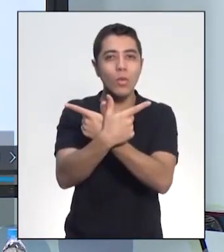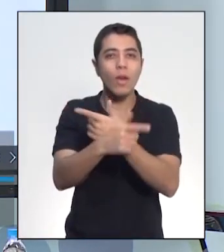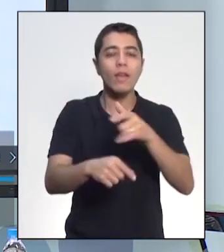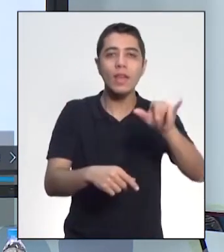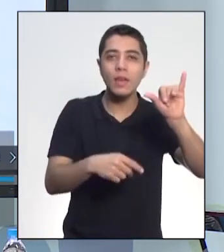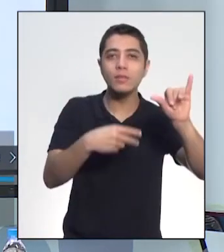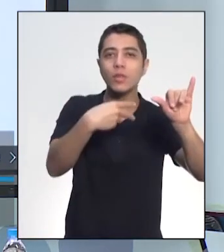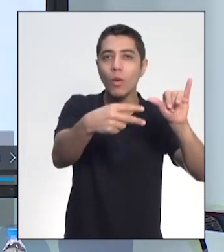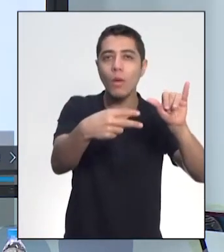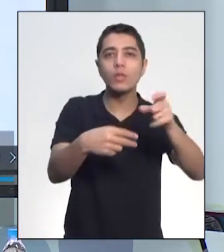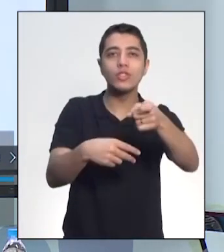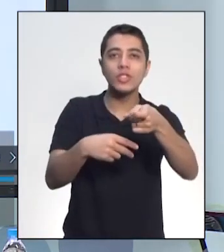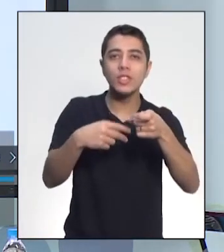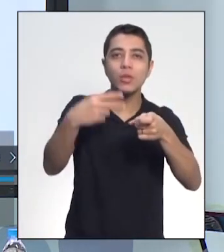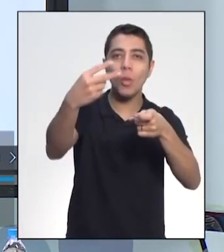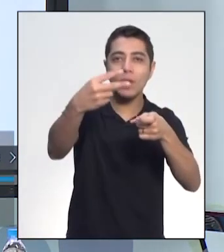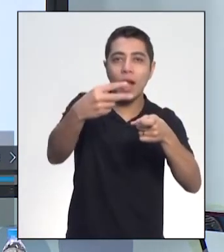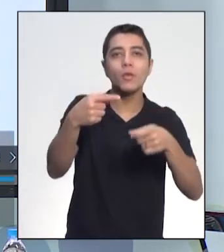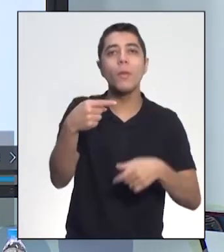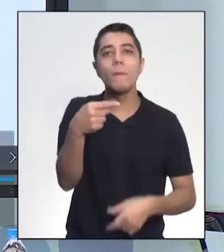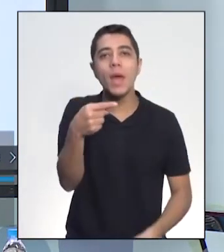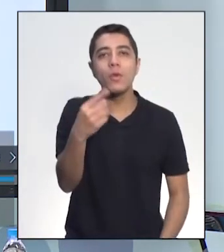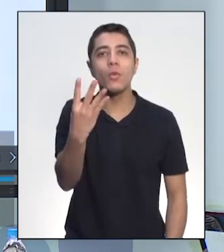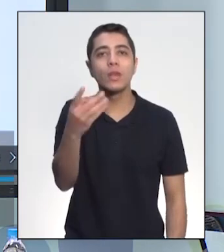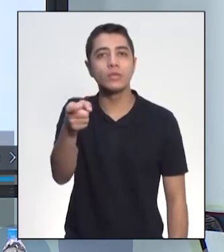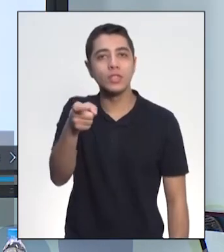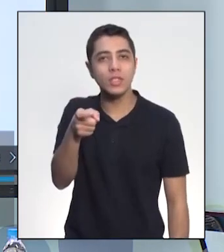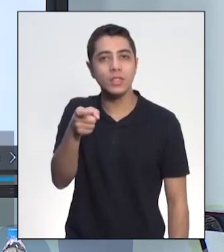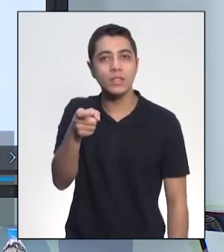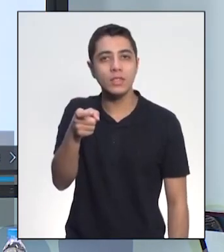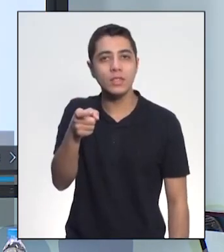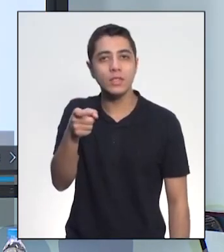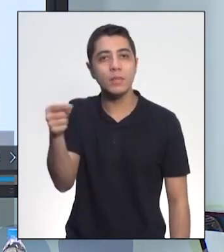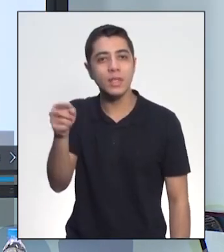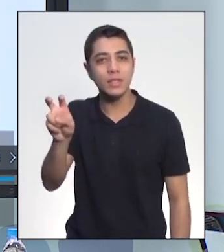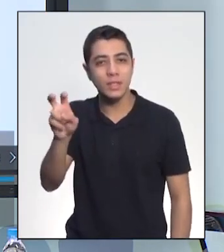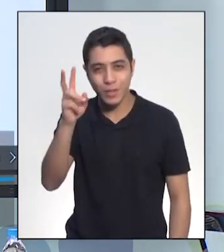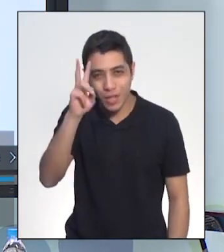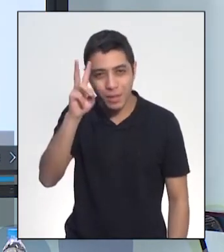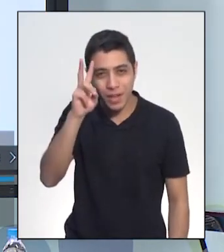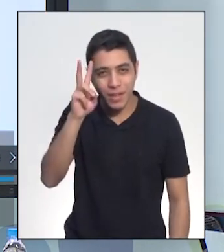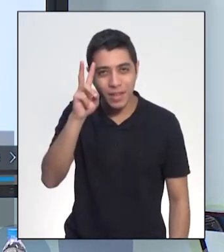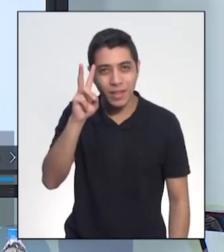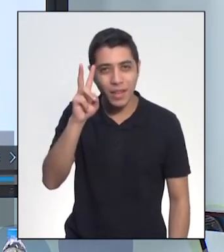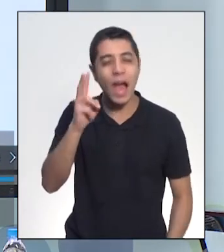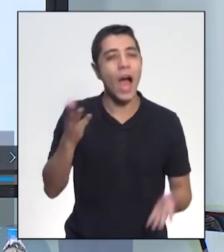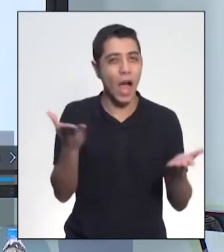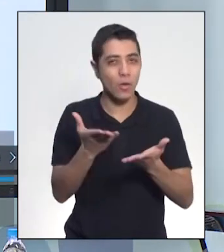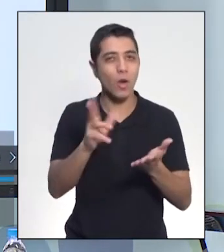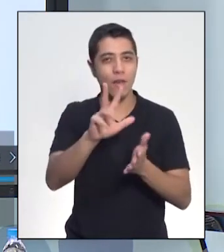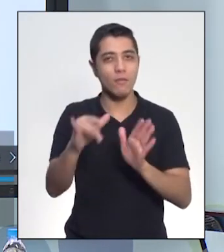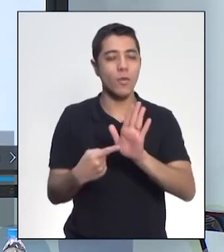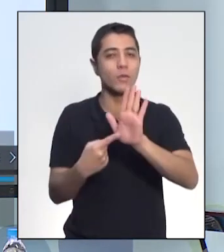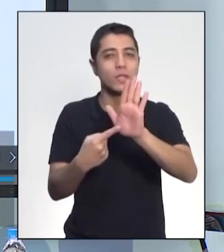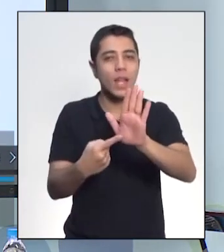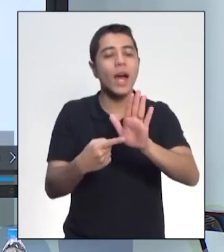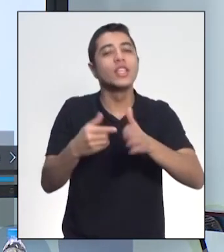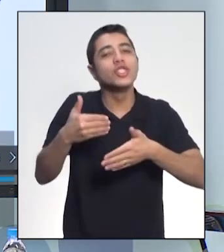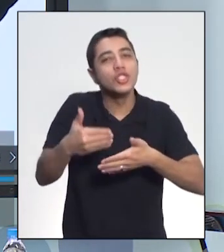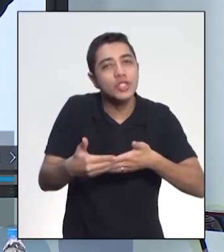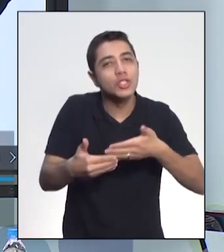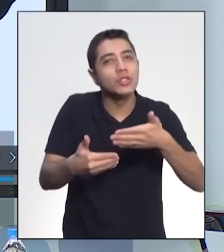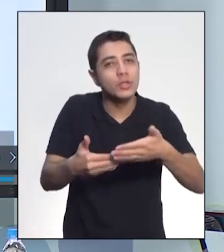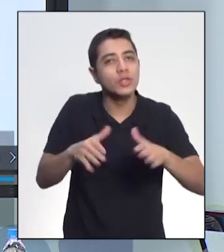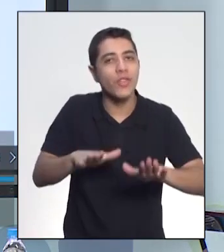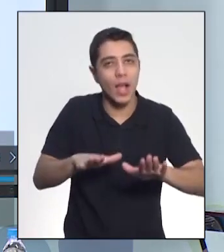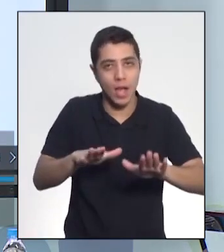5? Então, vamos calcular passo a passo? Vamos. Olha, professores que ficam preocupados, eu vou fazer isso numa próxima aula,